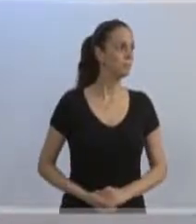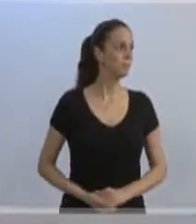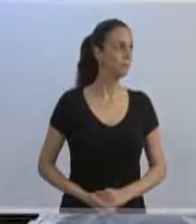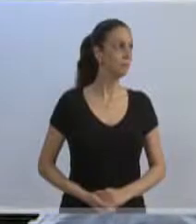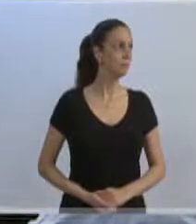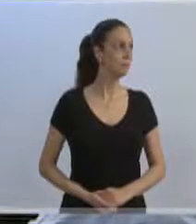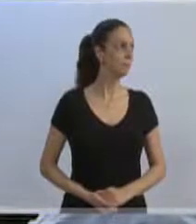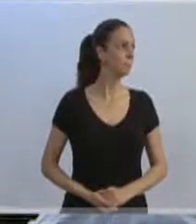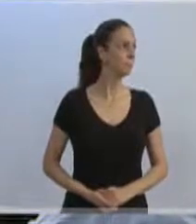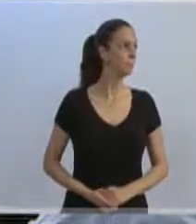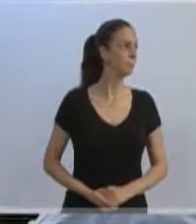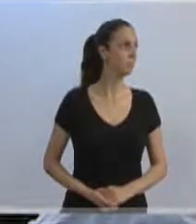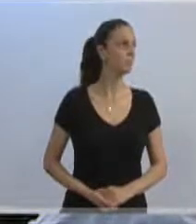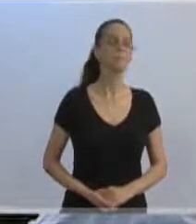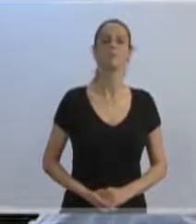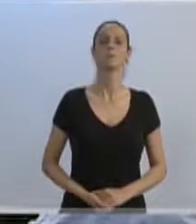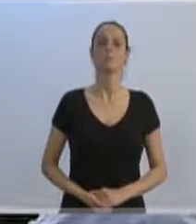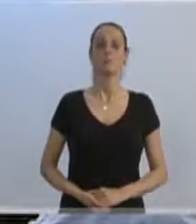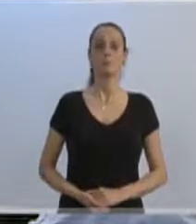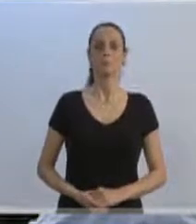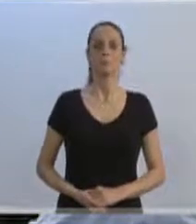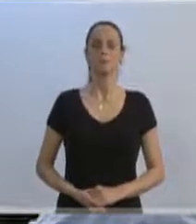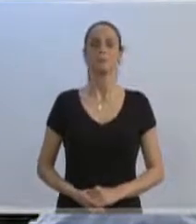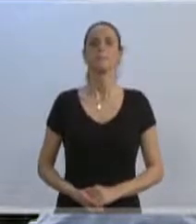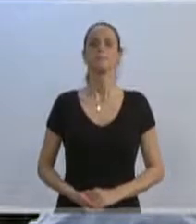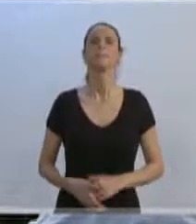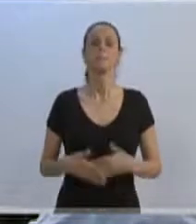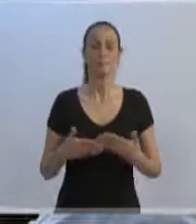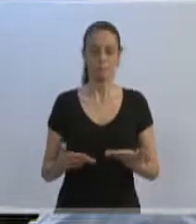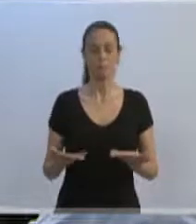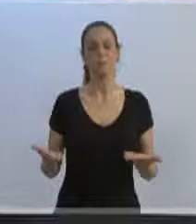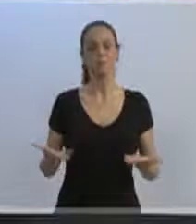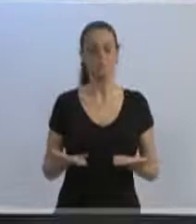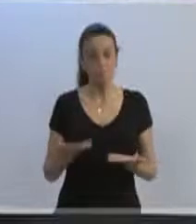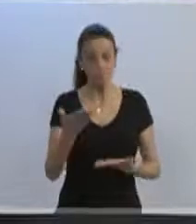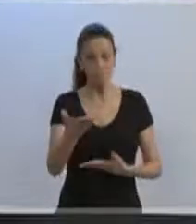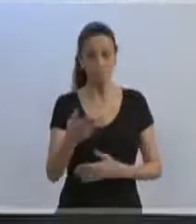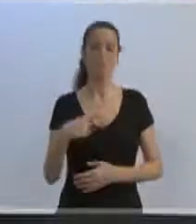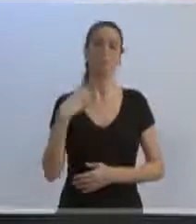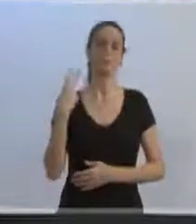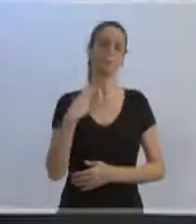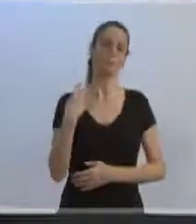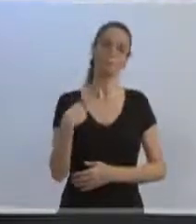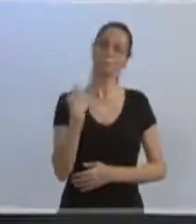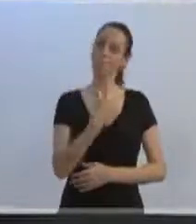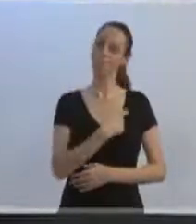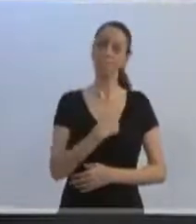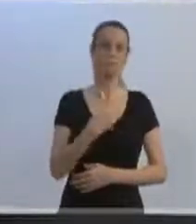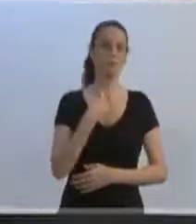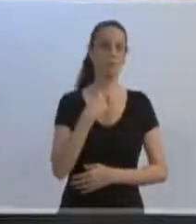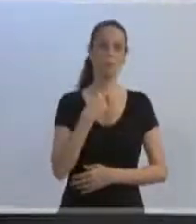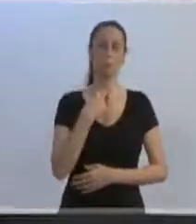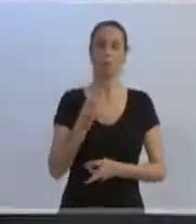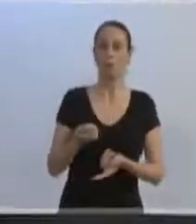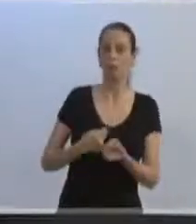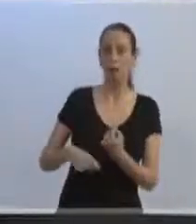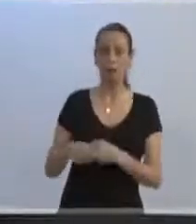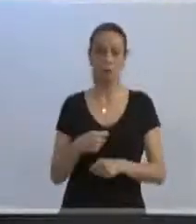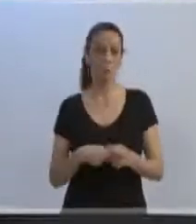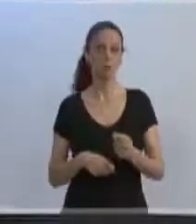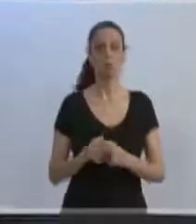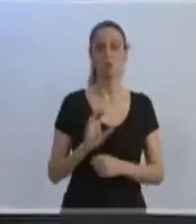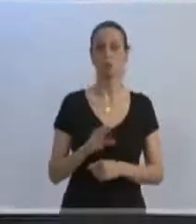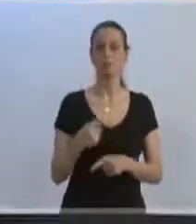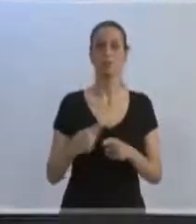concedo a porta-voz excelência tal antes do tempo fechar aqui sim é vereador é nós não podemos trabalhar com esse tipo de negociação porque